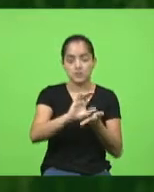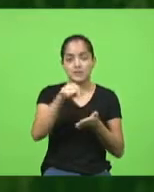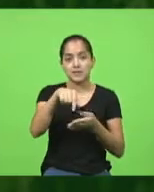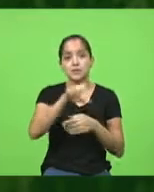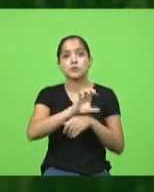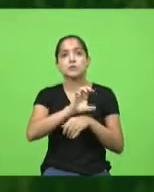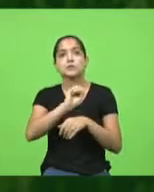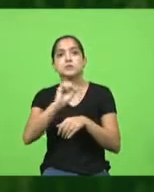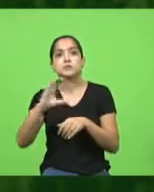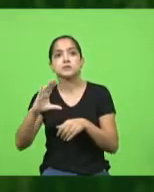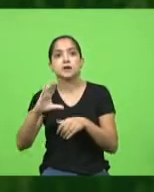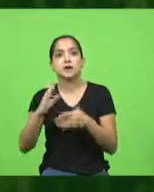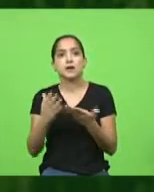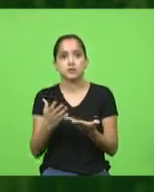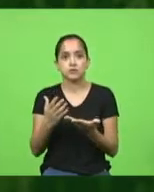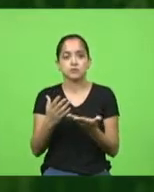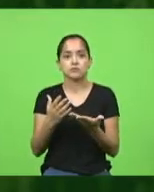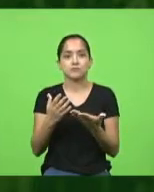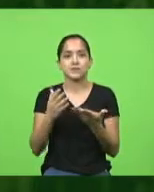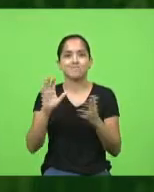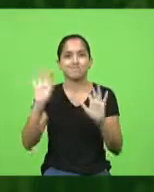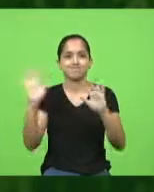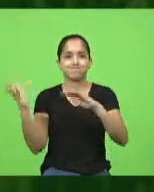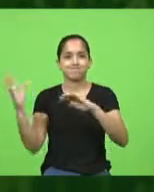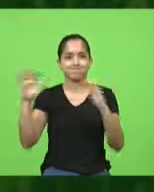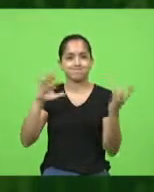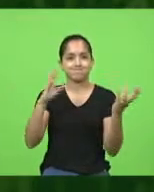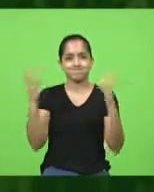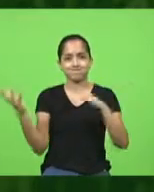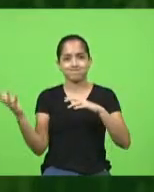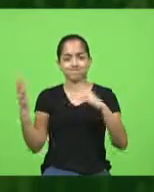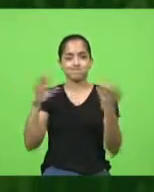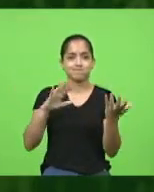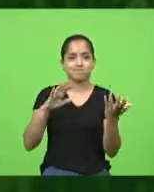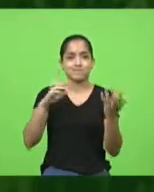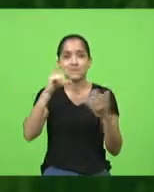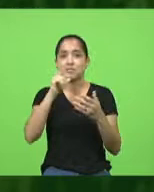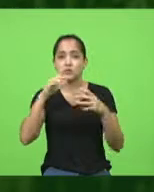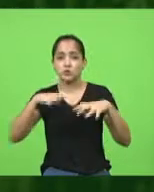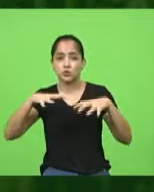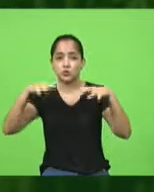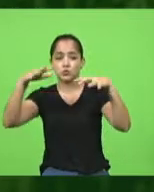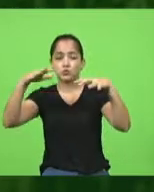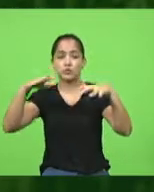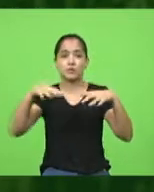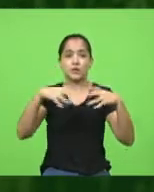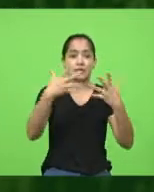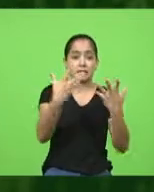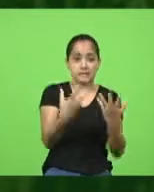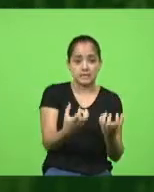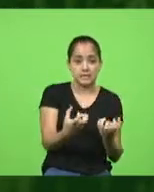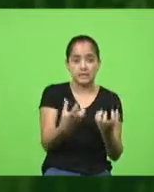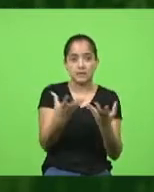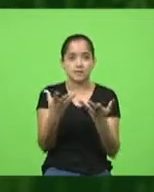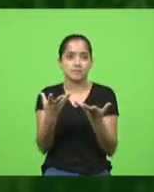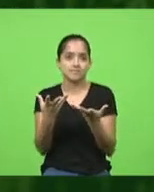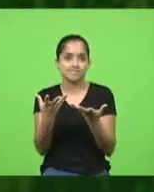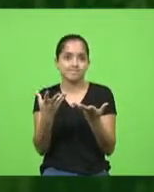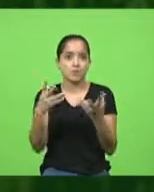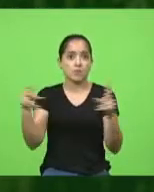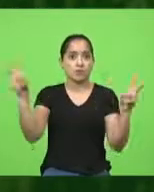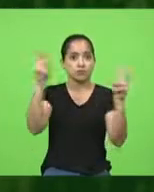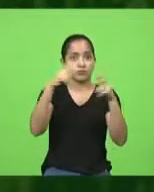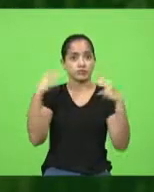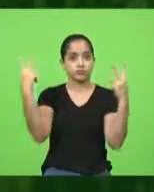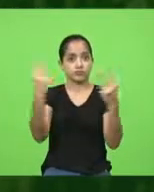vive vários fatores climáticos, outra hora é excesso de chuva, outra hora é estiagem, vendavais,